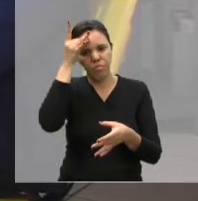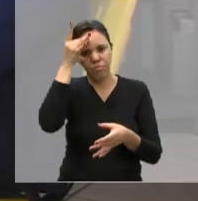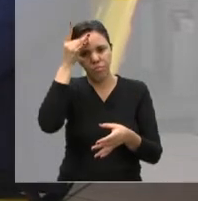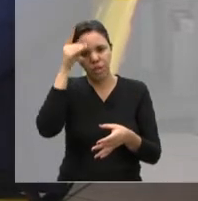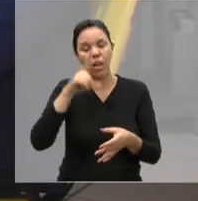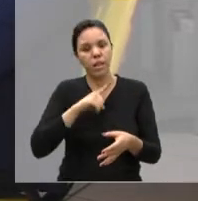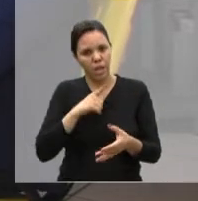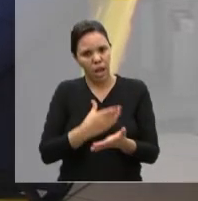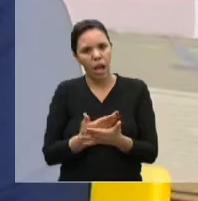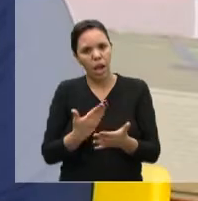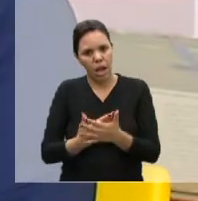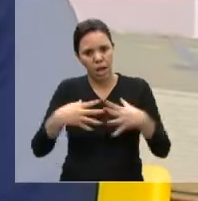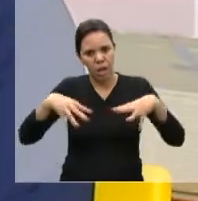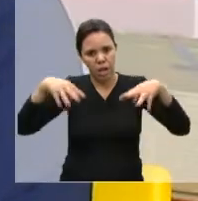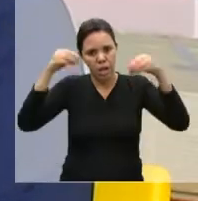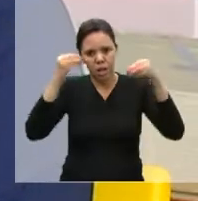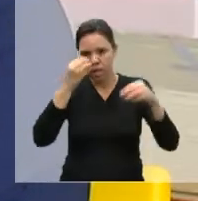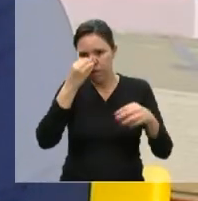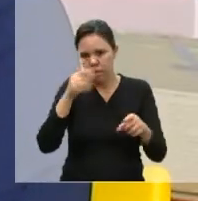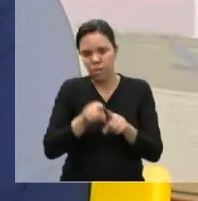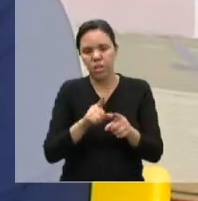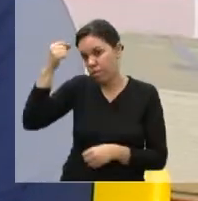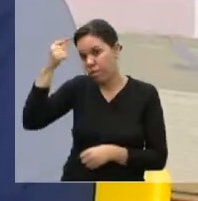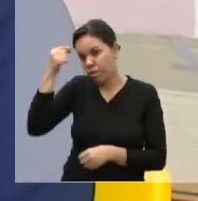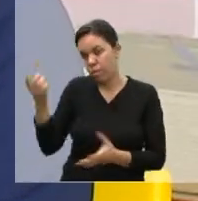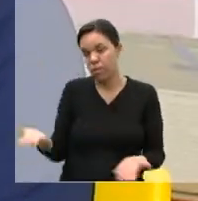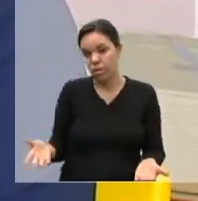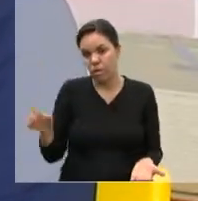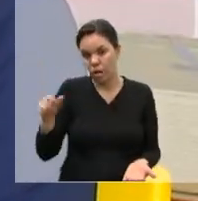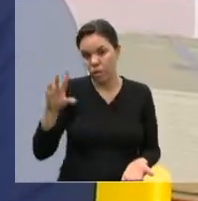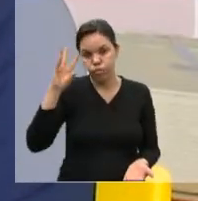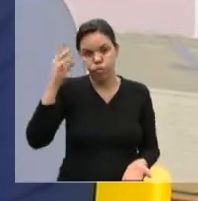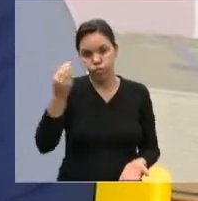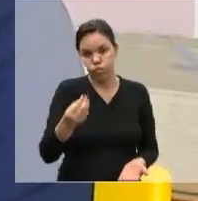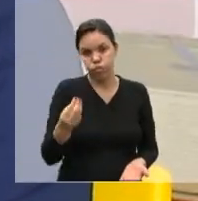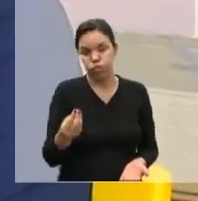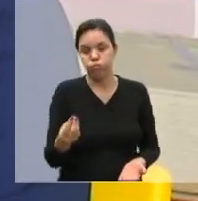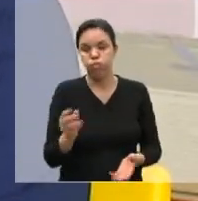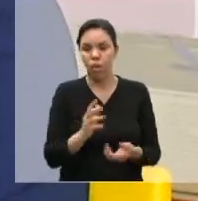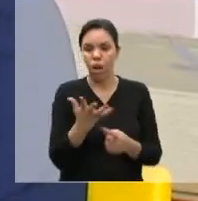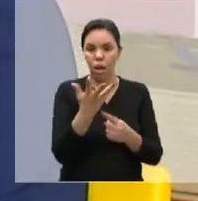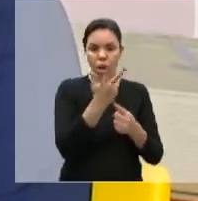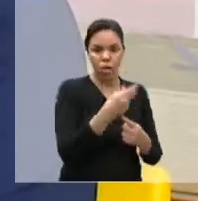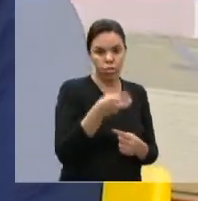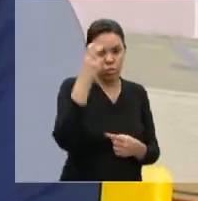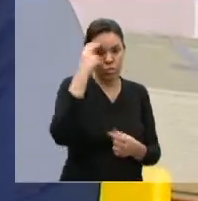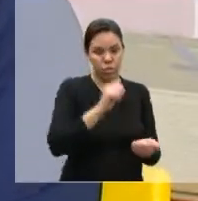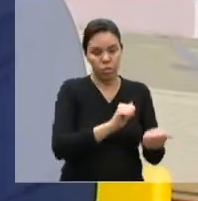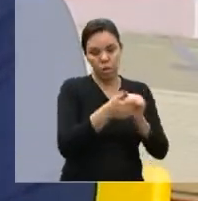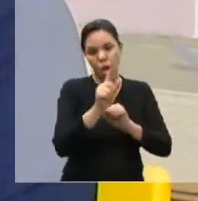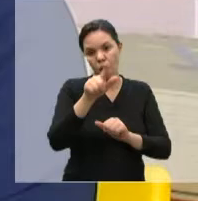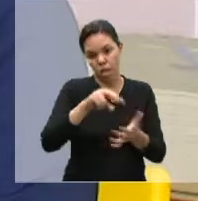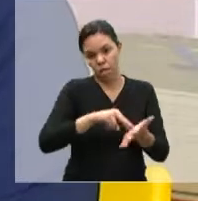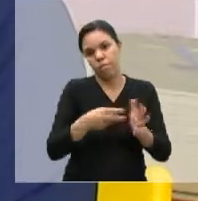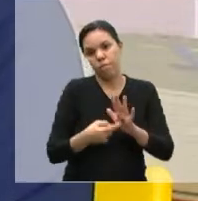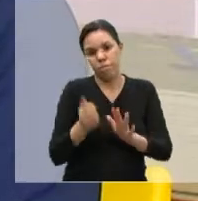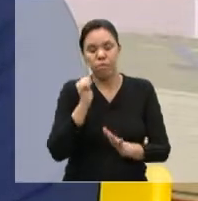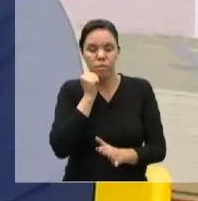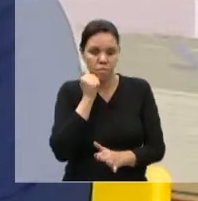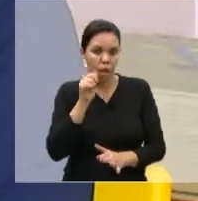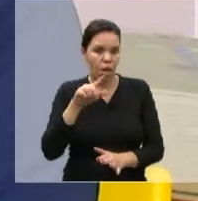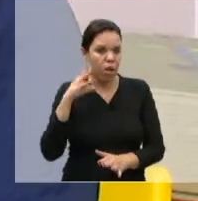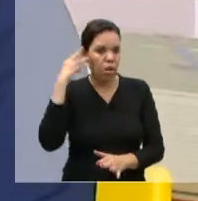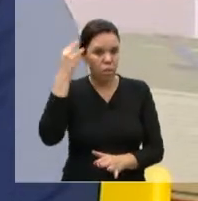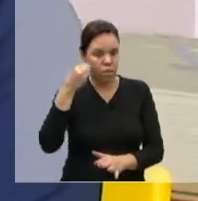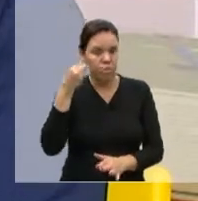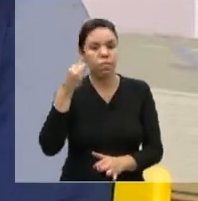isso dentro da Unicamp, dentro de um ambiente acadêmico e elas entenderem quanto a arte, a cultura, o esporte é ciência também, é